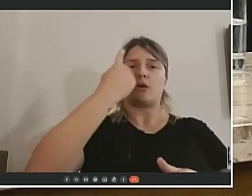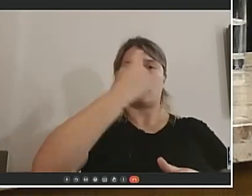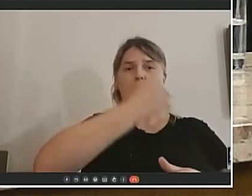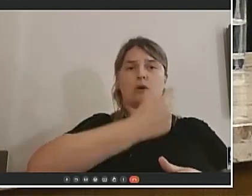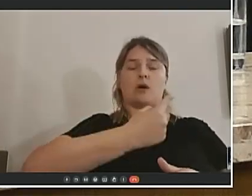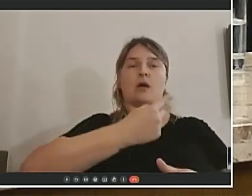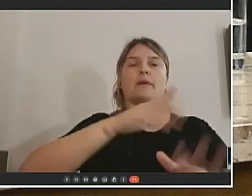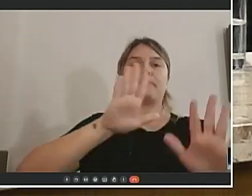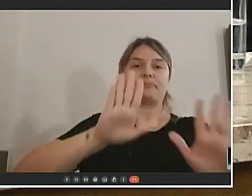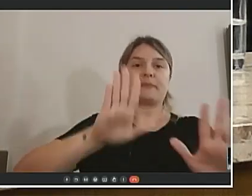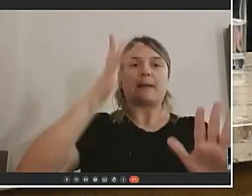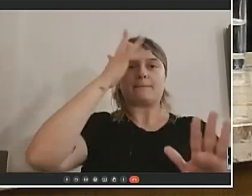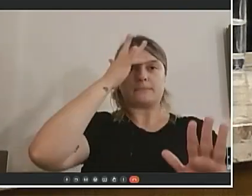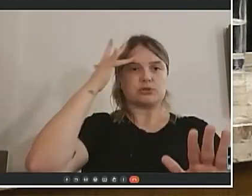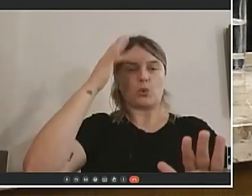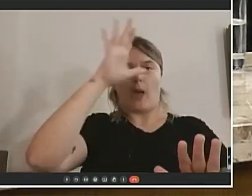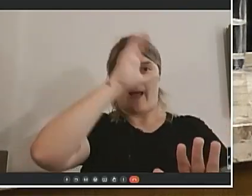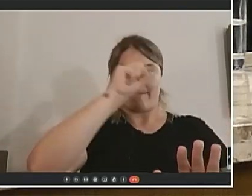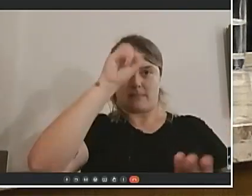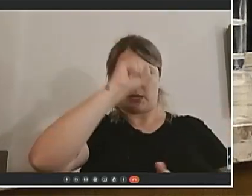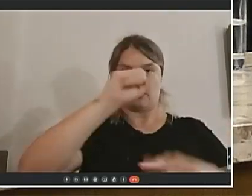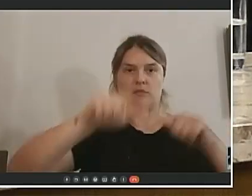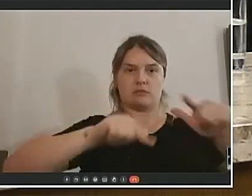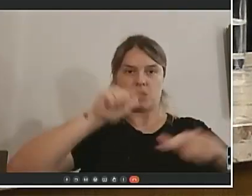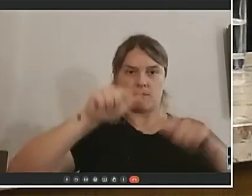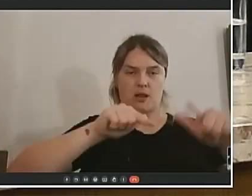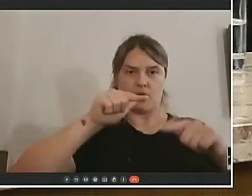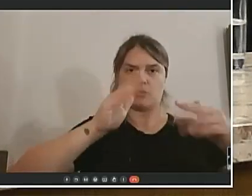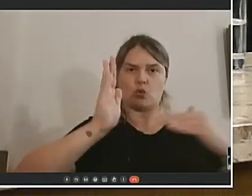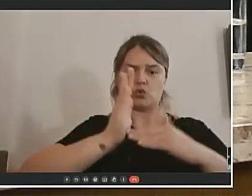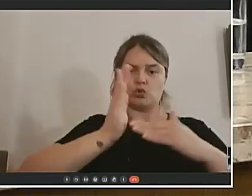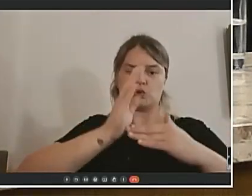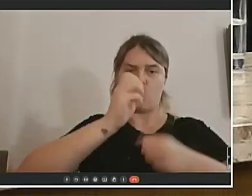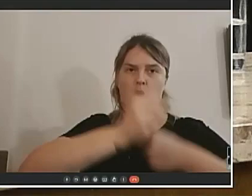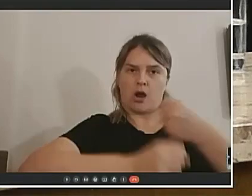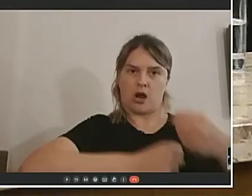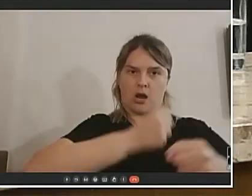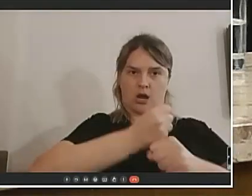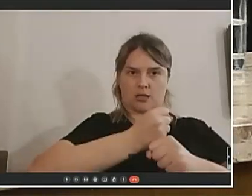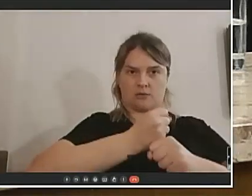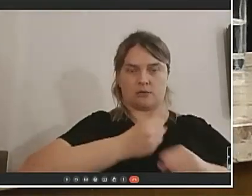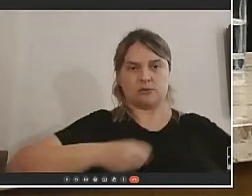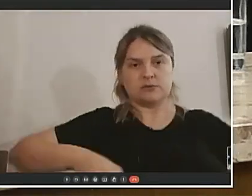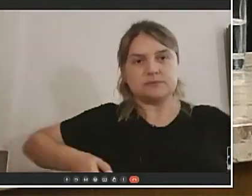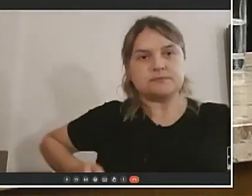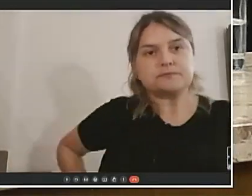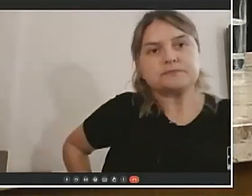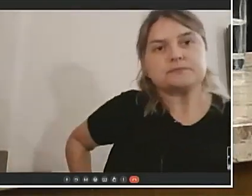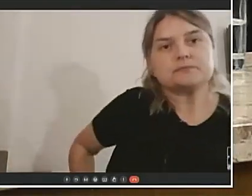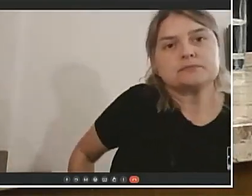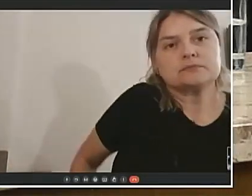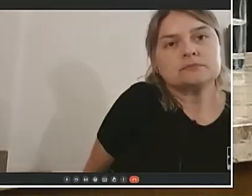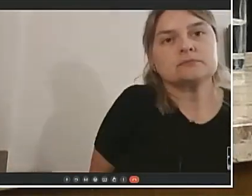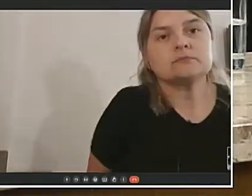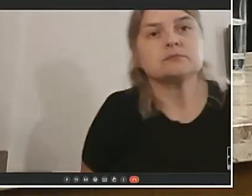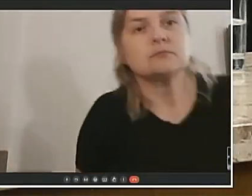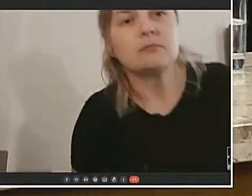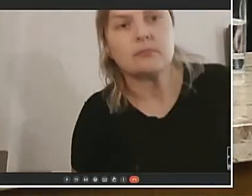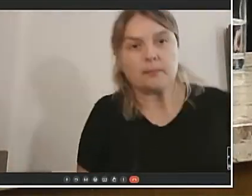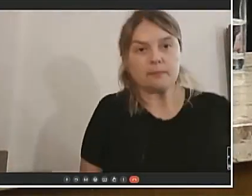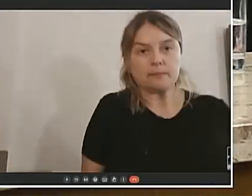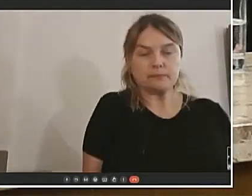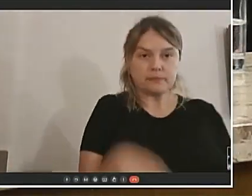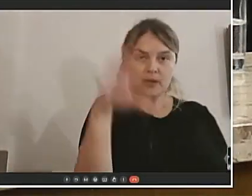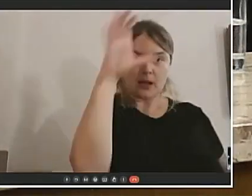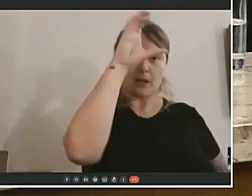aprendem a trabalhar né nem que seja no último ano do segundo mandato de vereadora né aprender como que funciona os